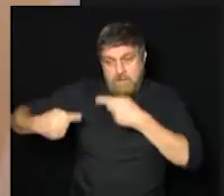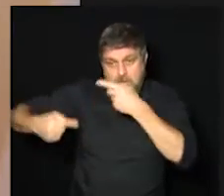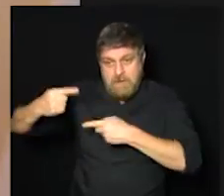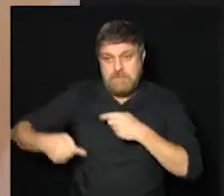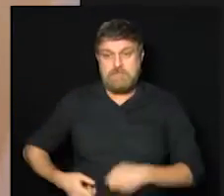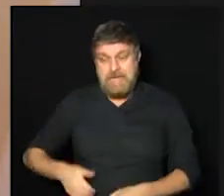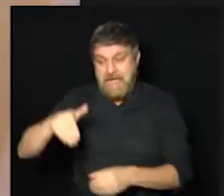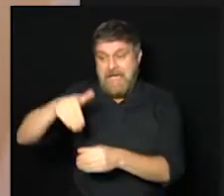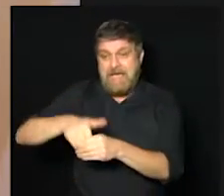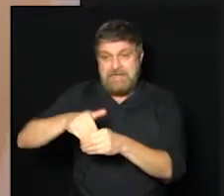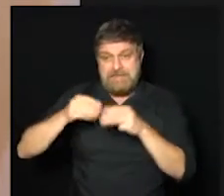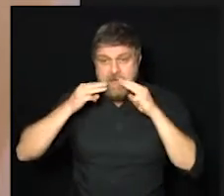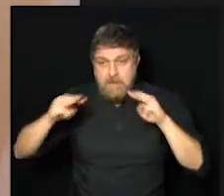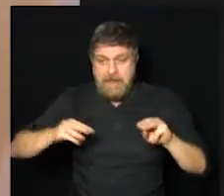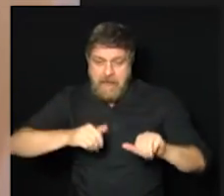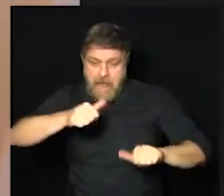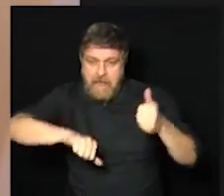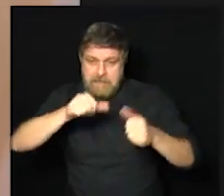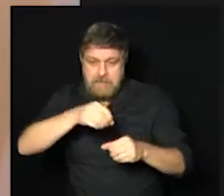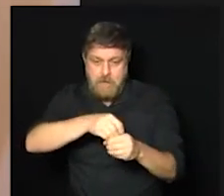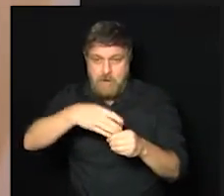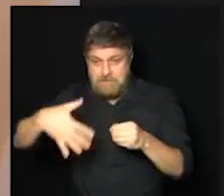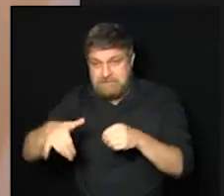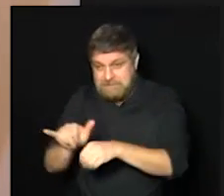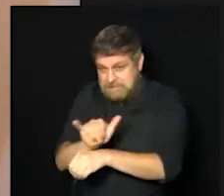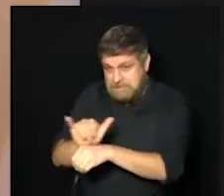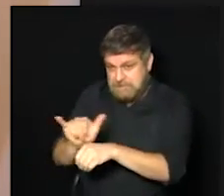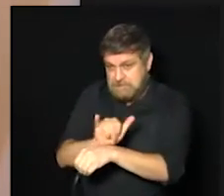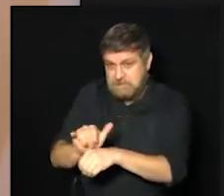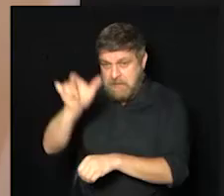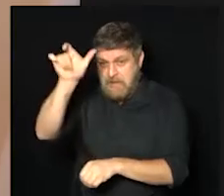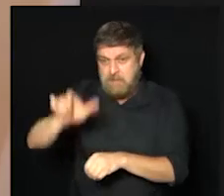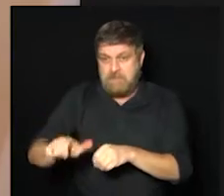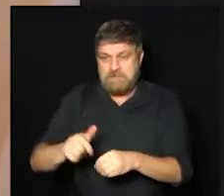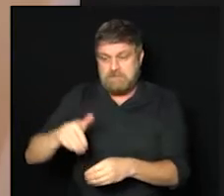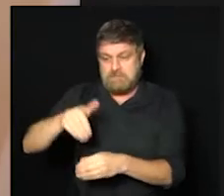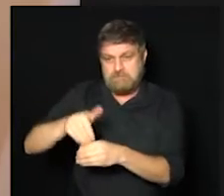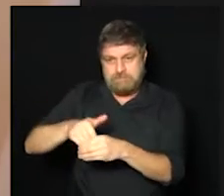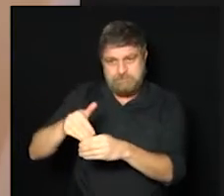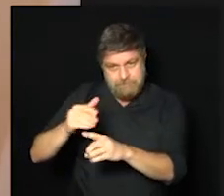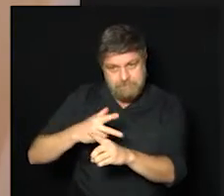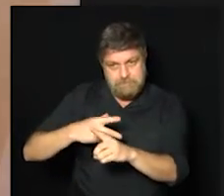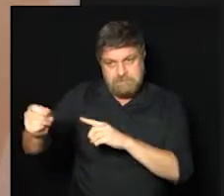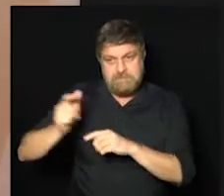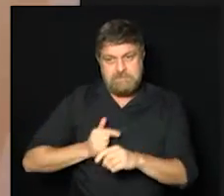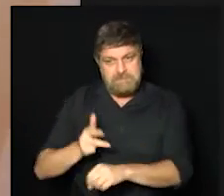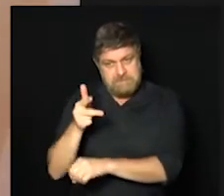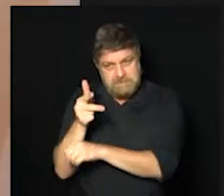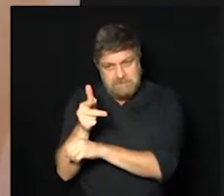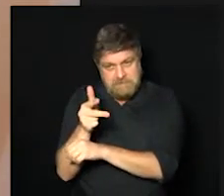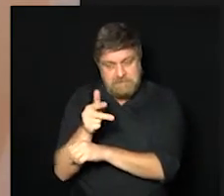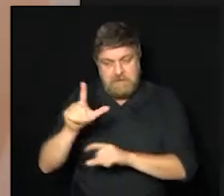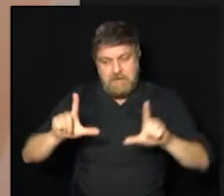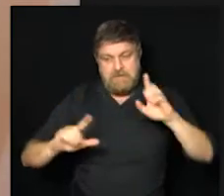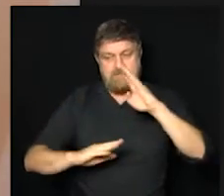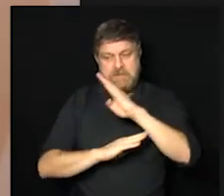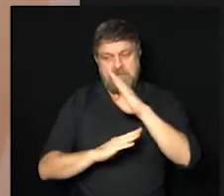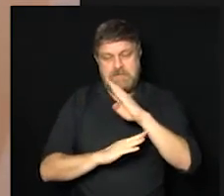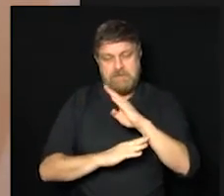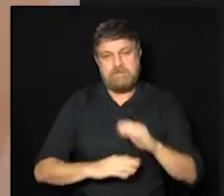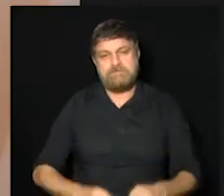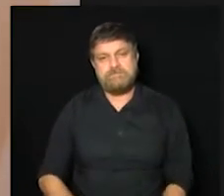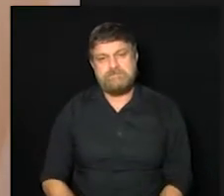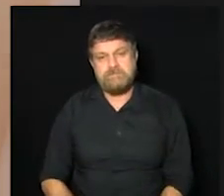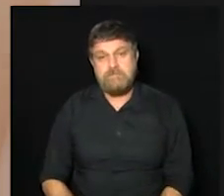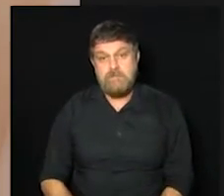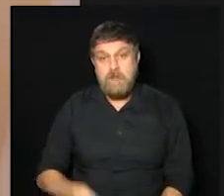marketing, análises, conceitos, estratégias para você vencer em 2020, claro, transmitido aqui pela TV Câmara Campinas.